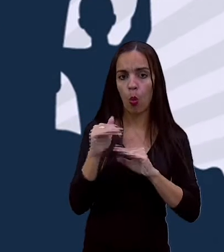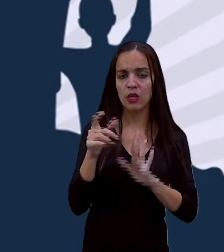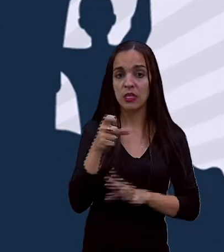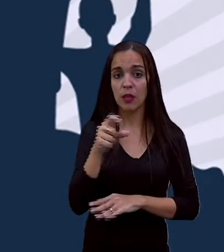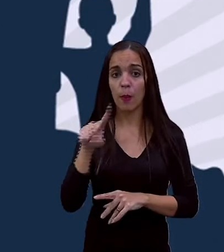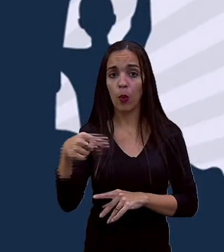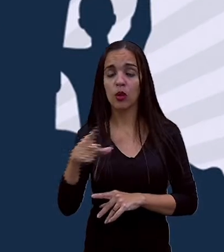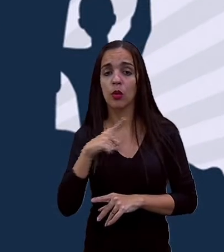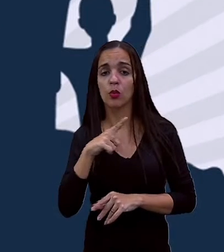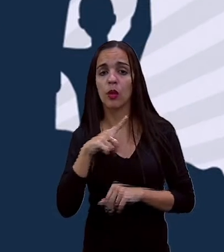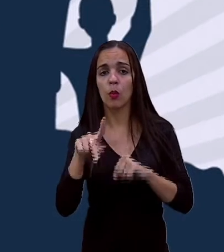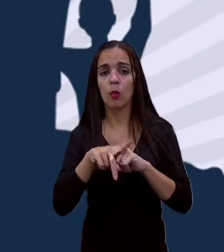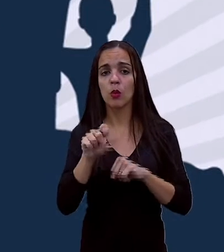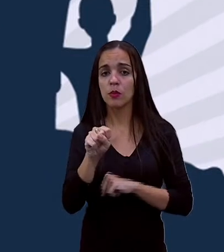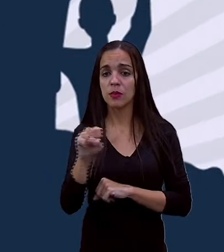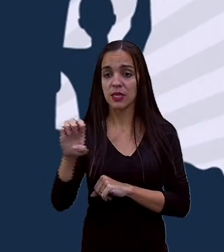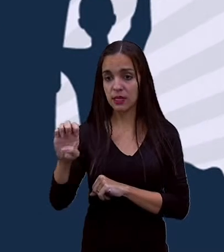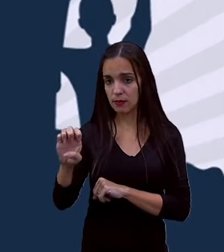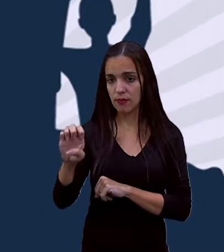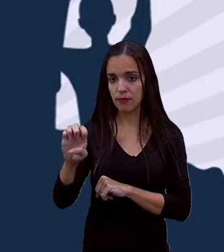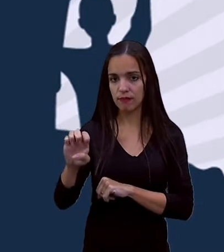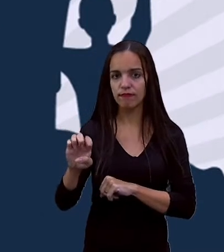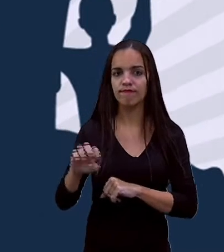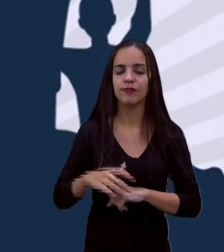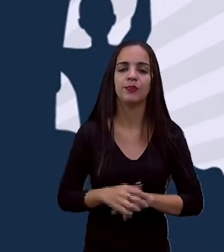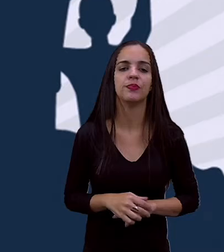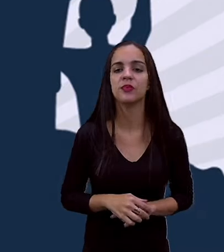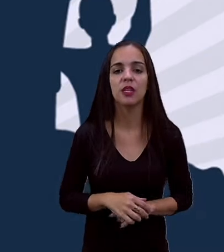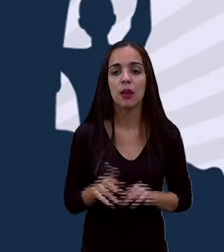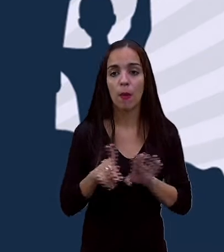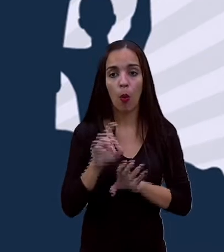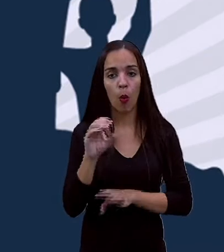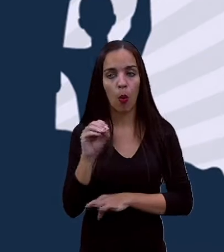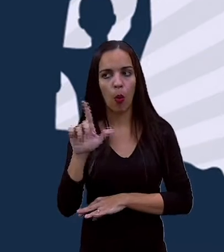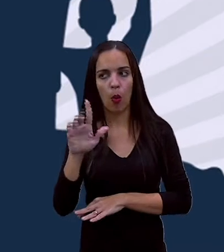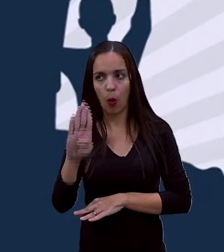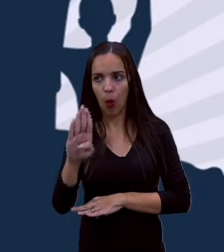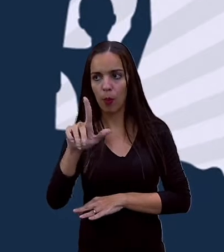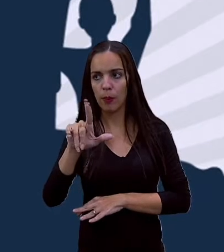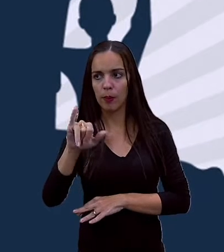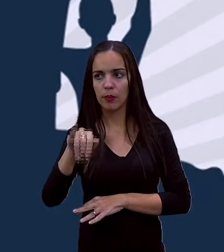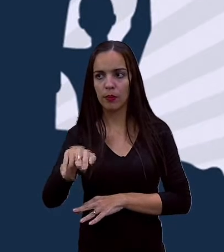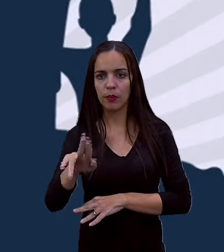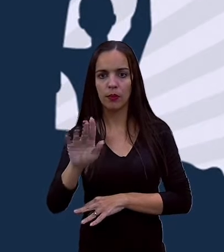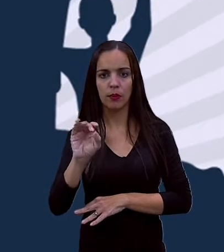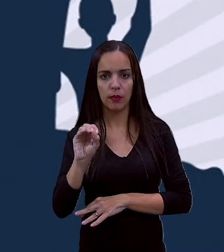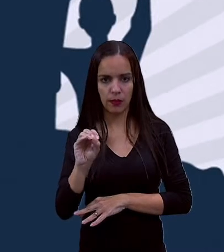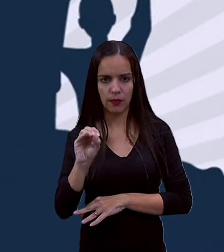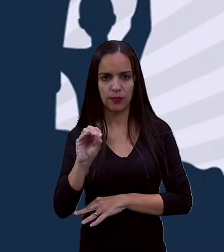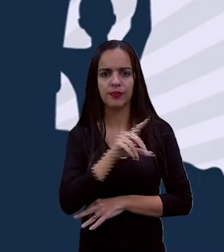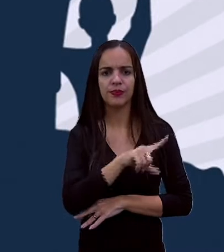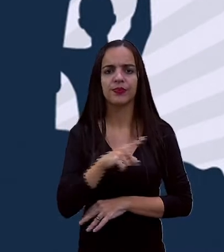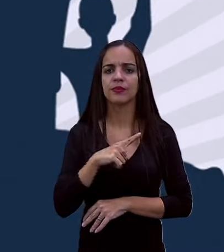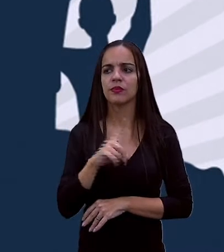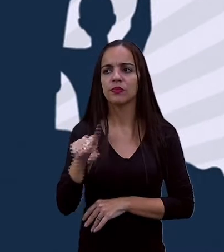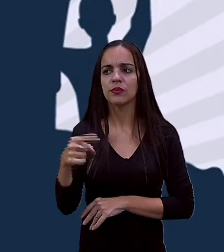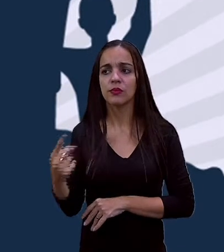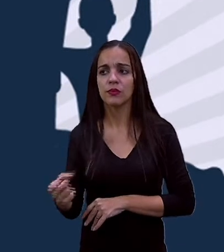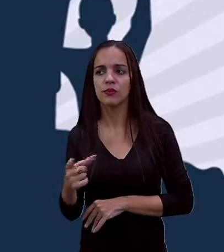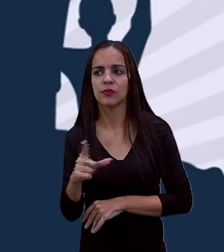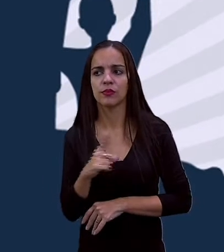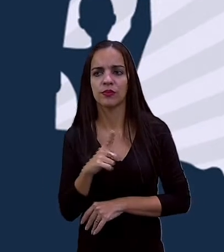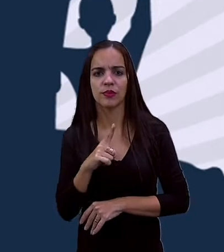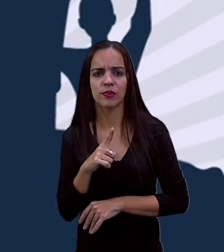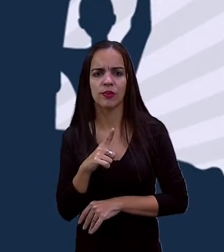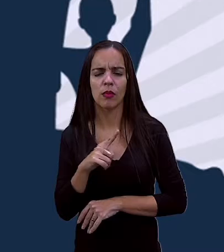tenho uma próclise. Vocês percebem que a maioria dessas regrinhas da próclise, elas estão ligadas também com